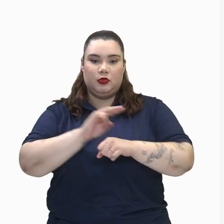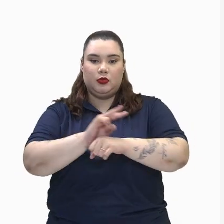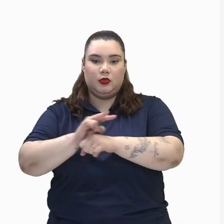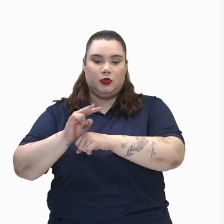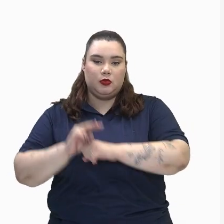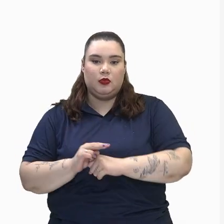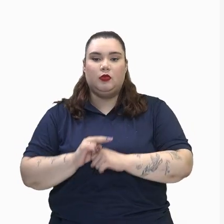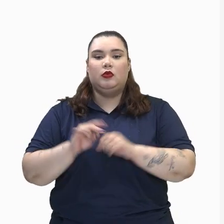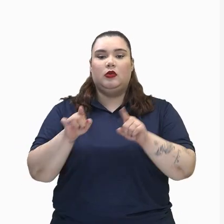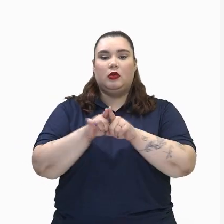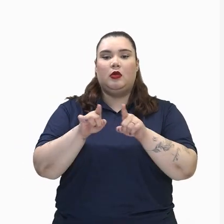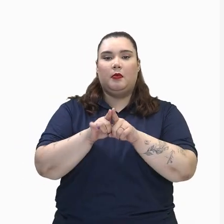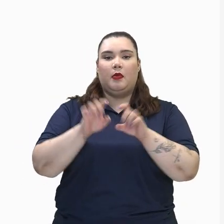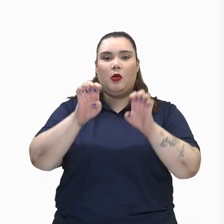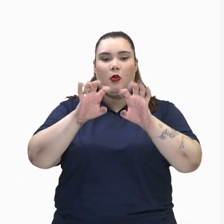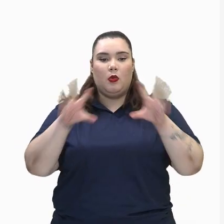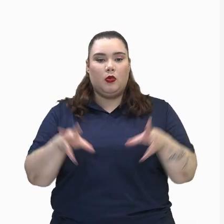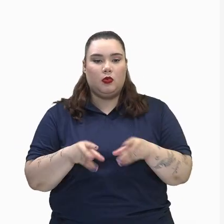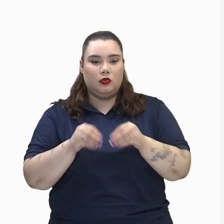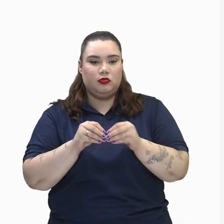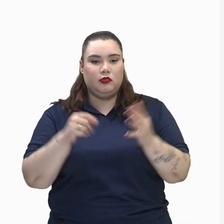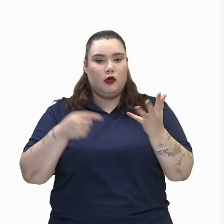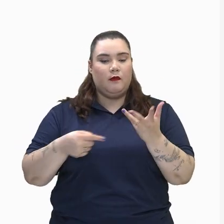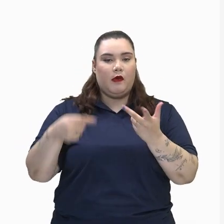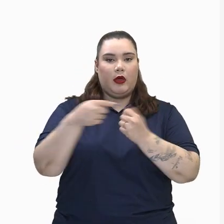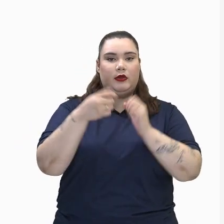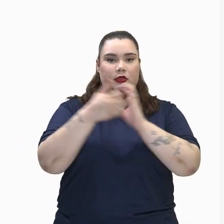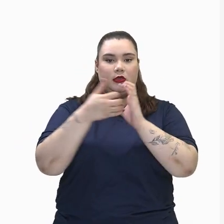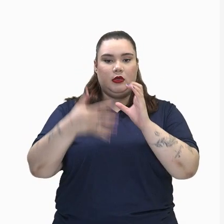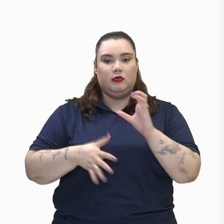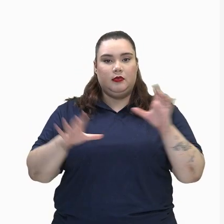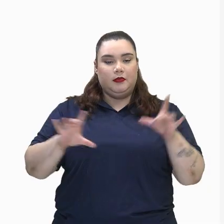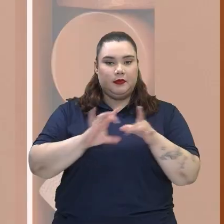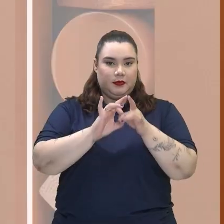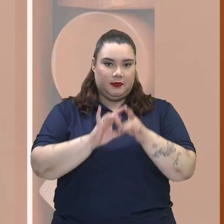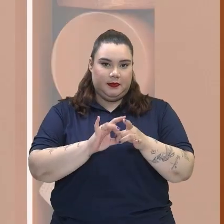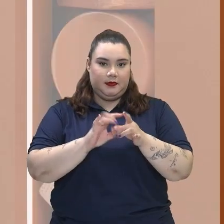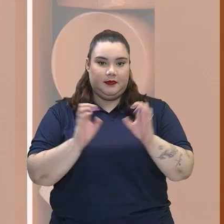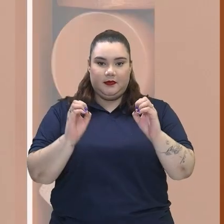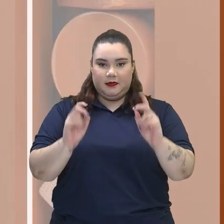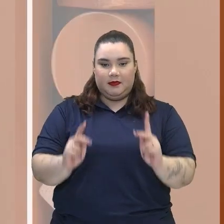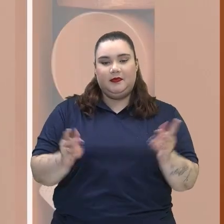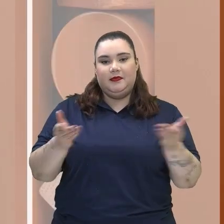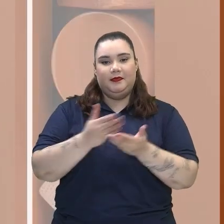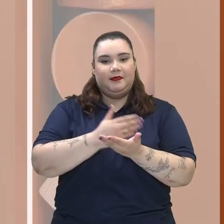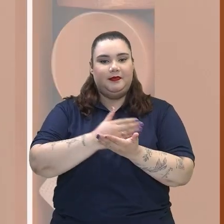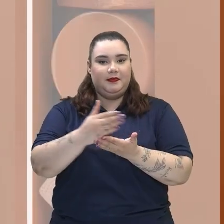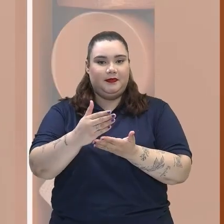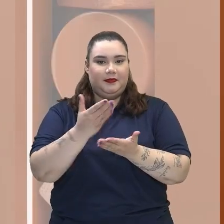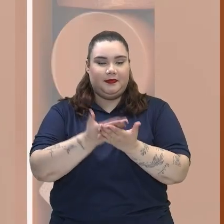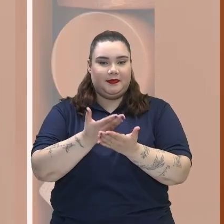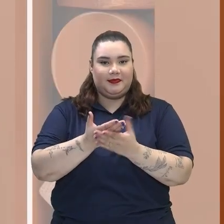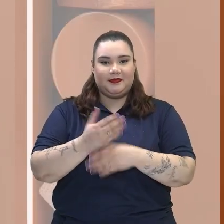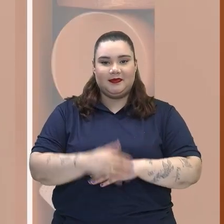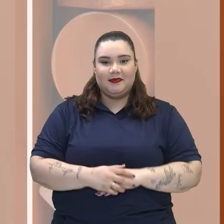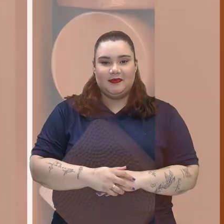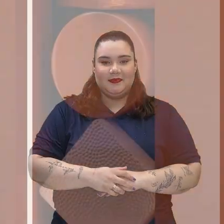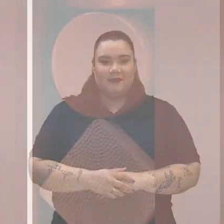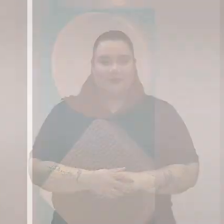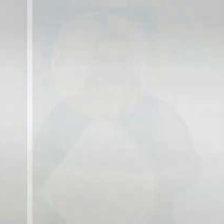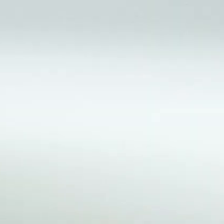conservação, corredores ecológicos e zoneamento ecológico econômico. Então, vamos lá dar início à nossa aula.